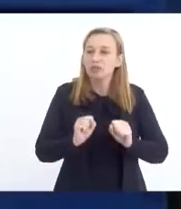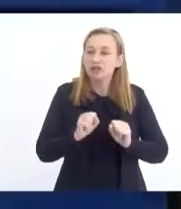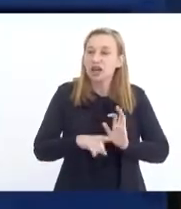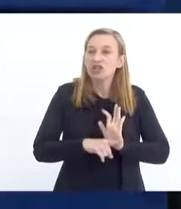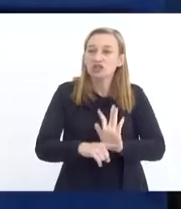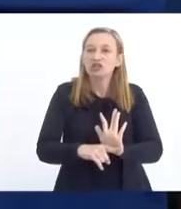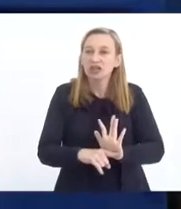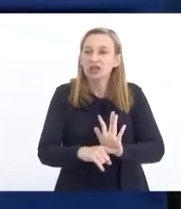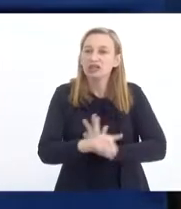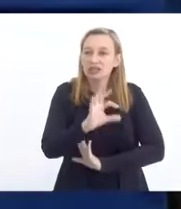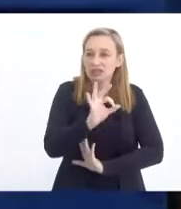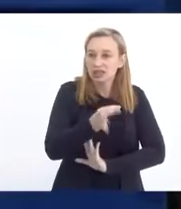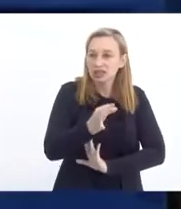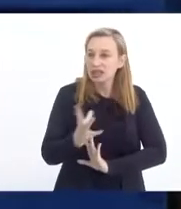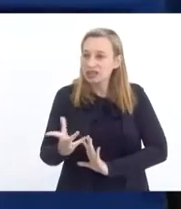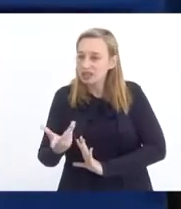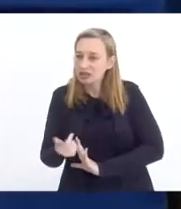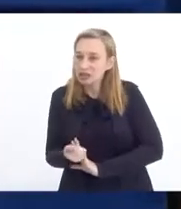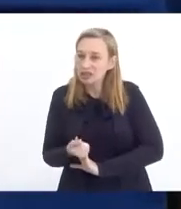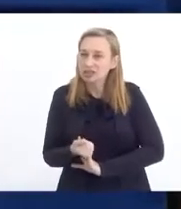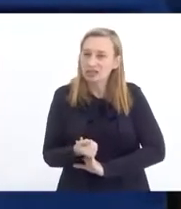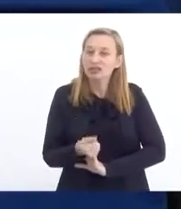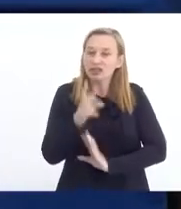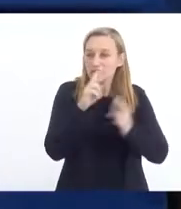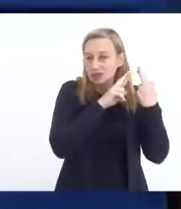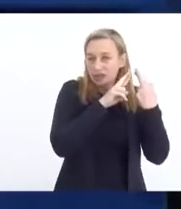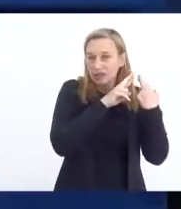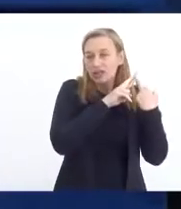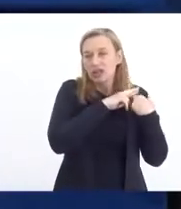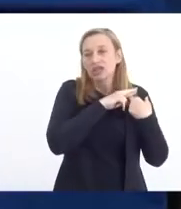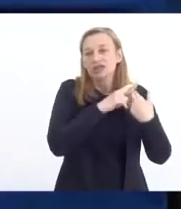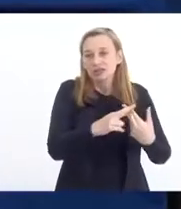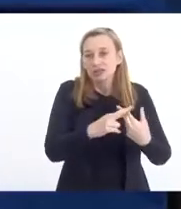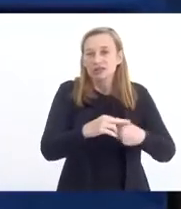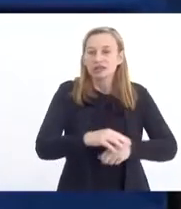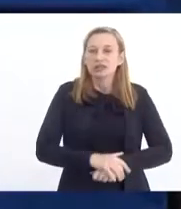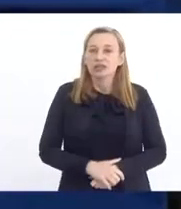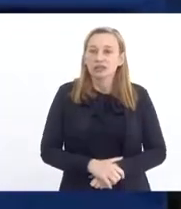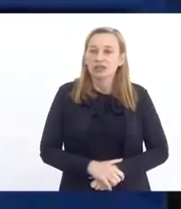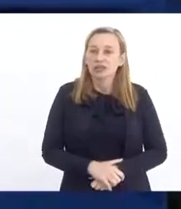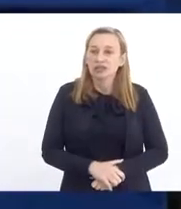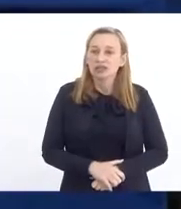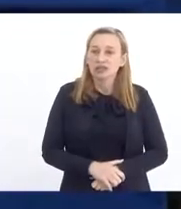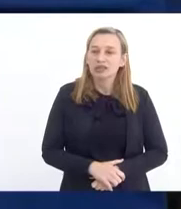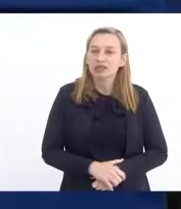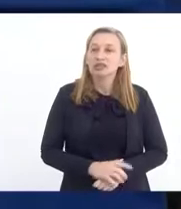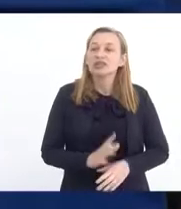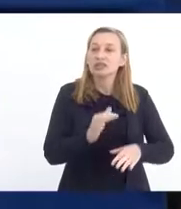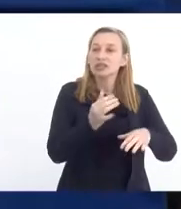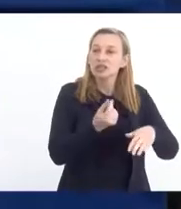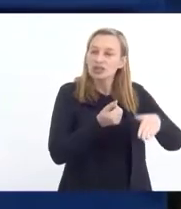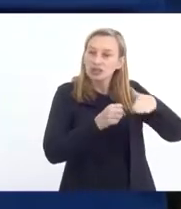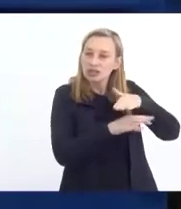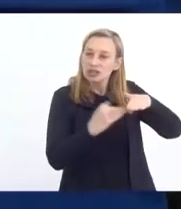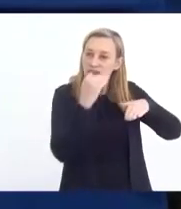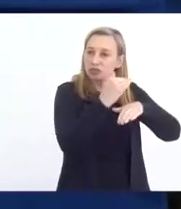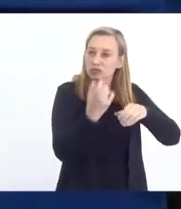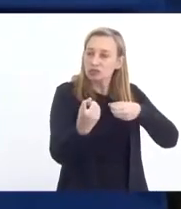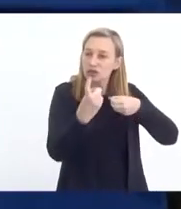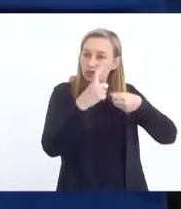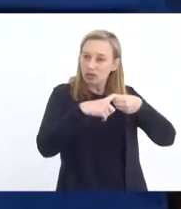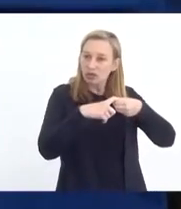contribuir de forma efetiva, responsável, para que esse fundo tenha realmente um retorno e